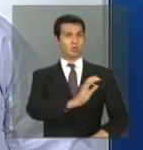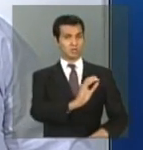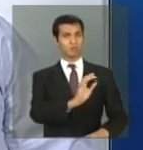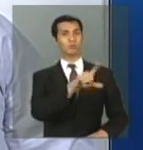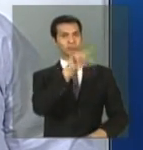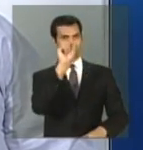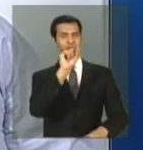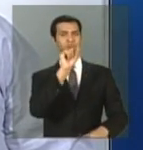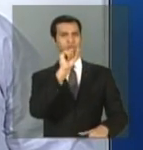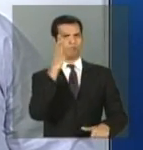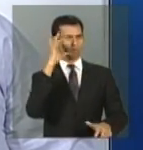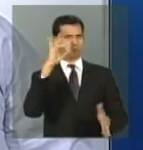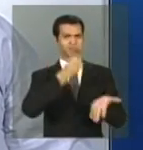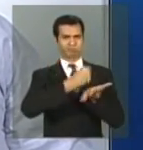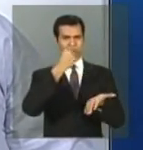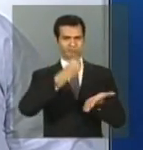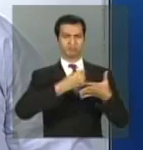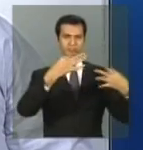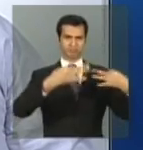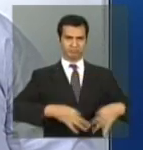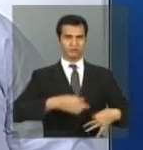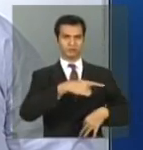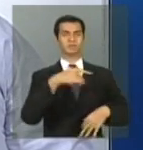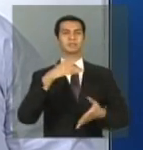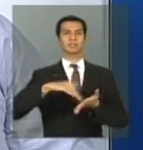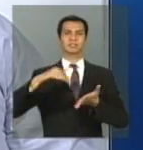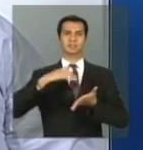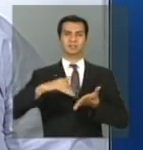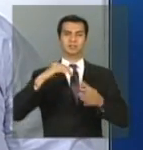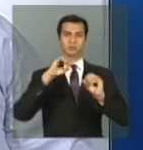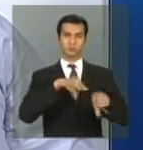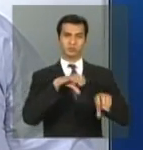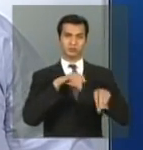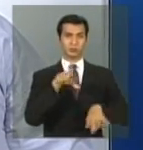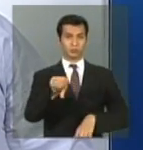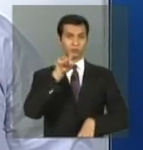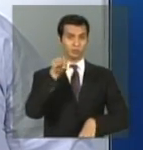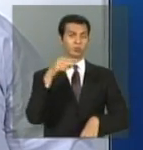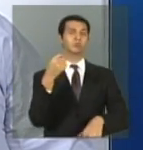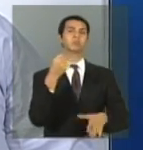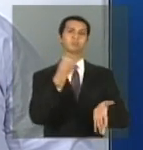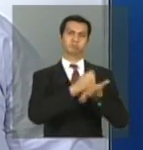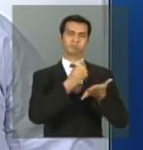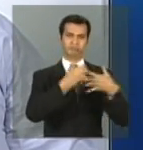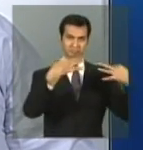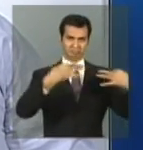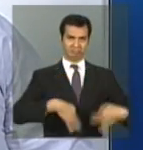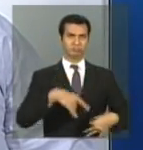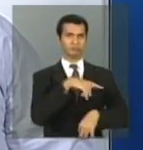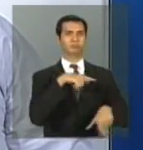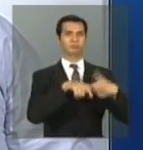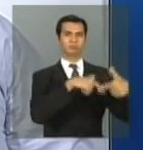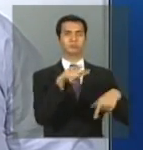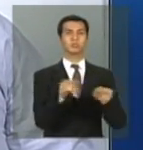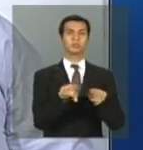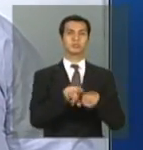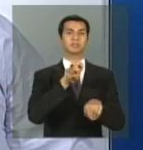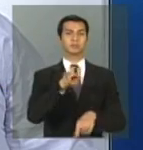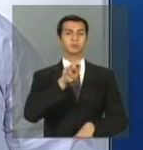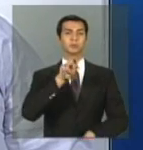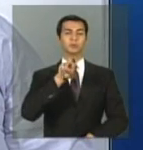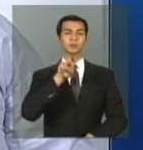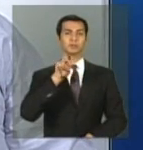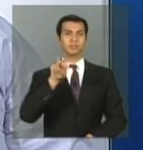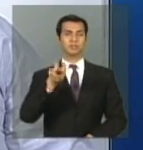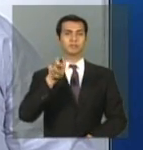designado, formalmente designado pelas secretarias de Estado de Educação. Também em todos os 5.565 municípios,